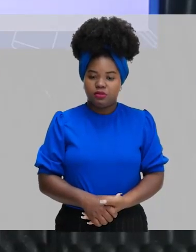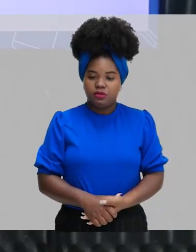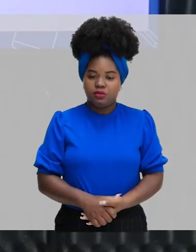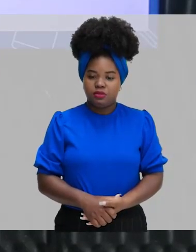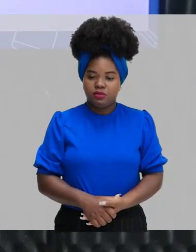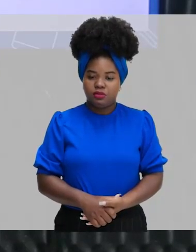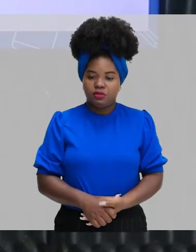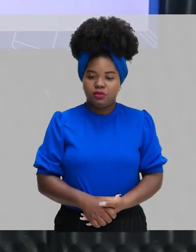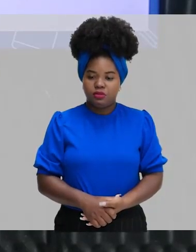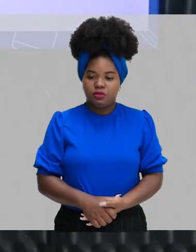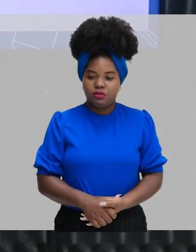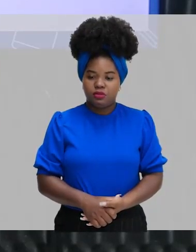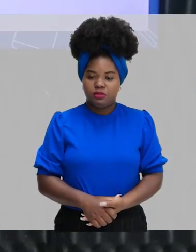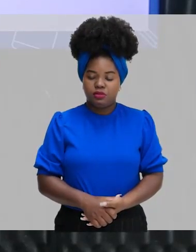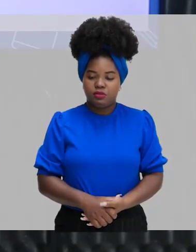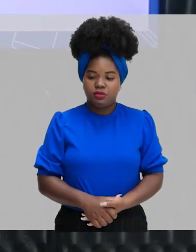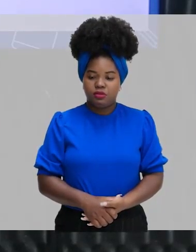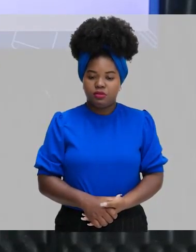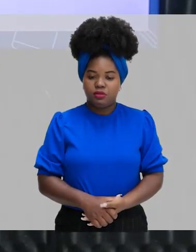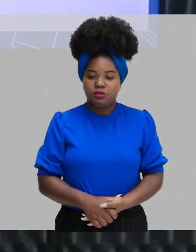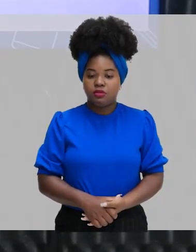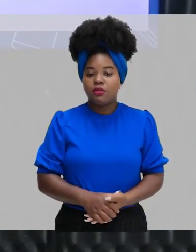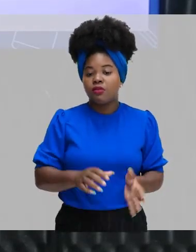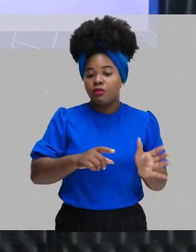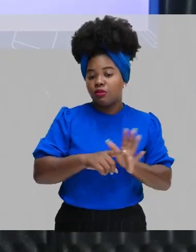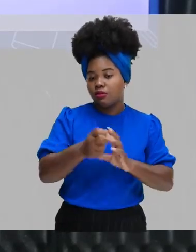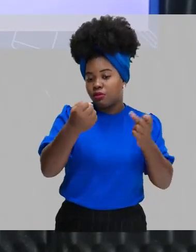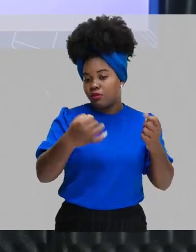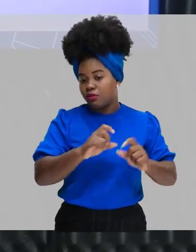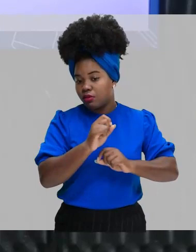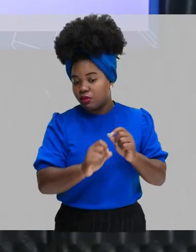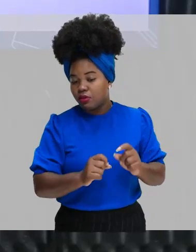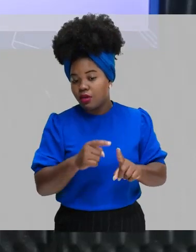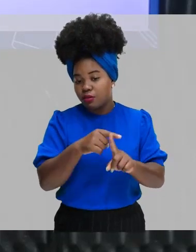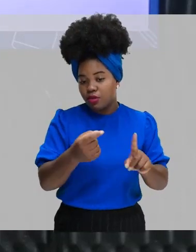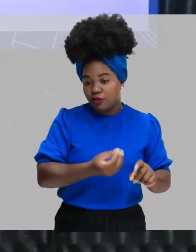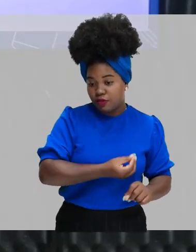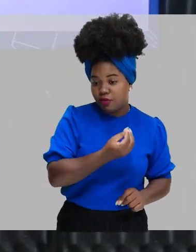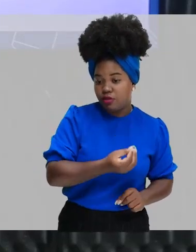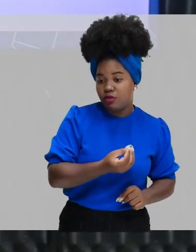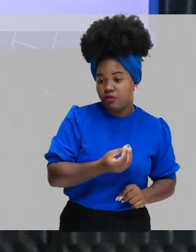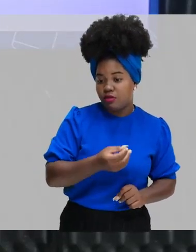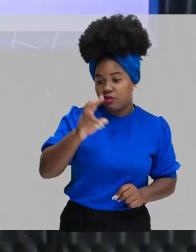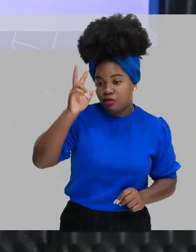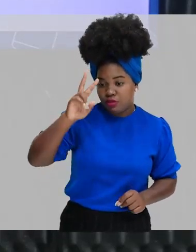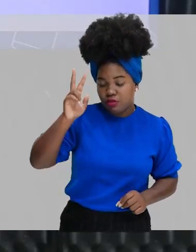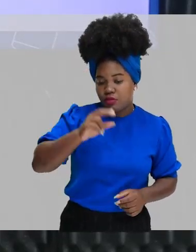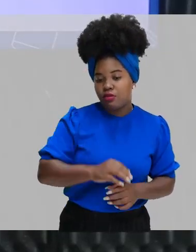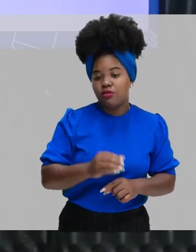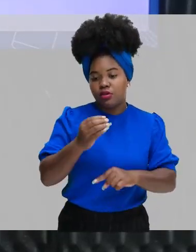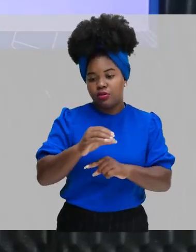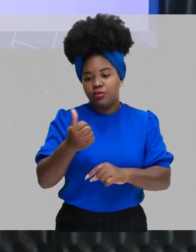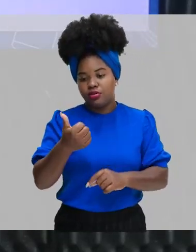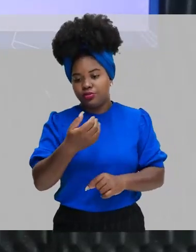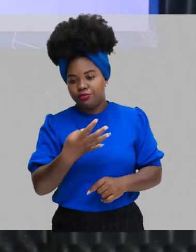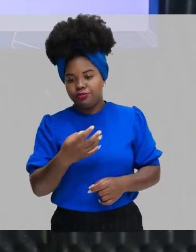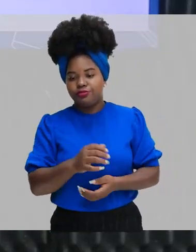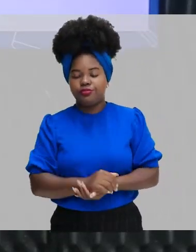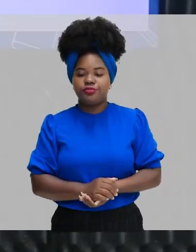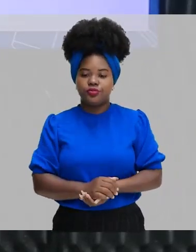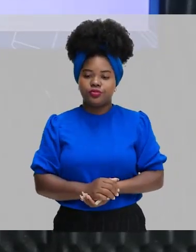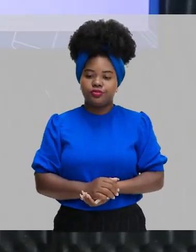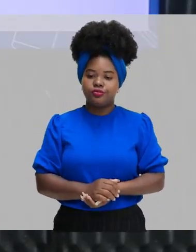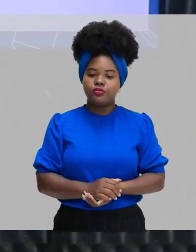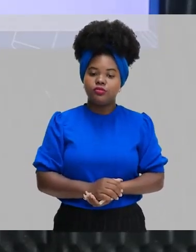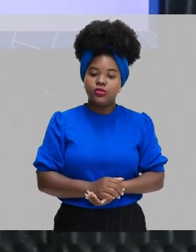5730 anos essa questão tá falando da meia vida meia vida do carbono 14 né aqui